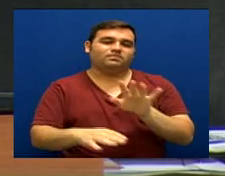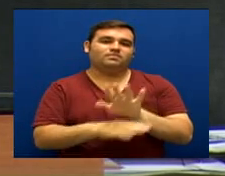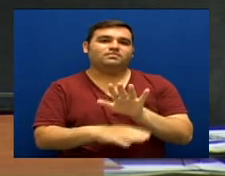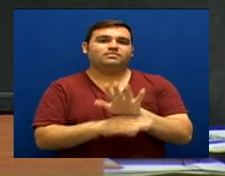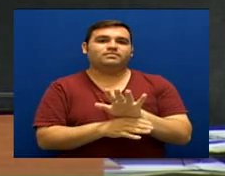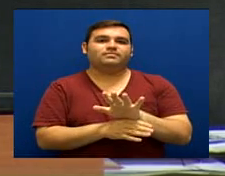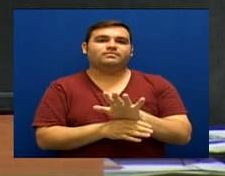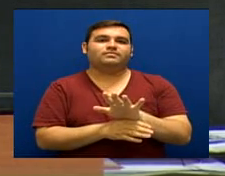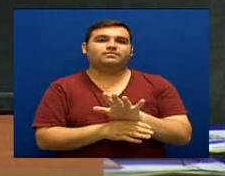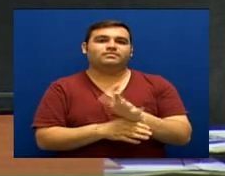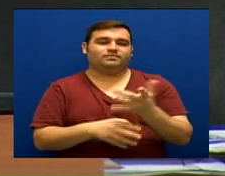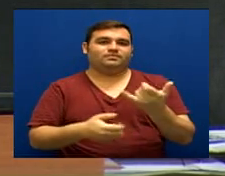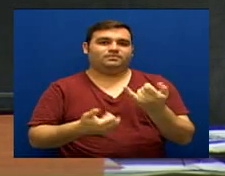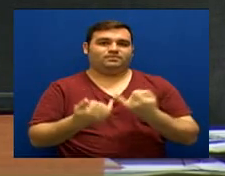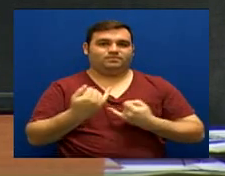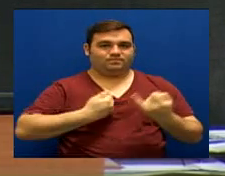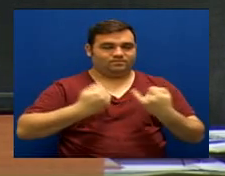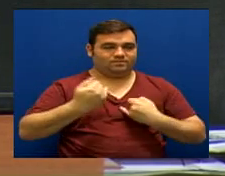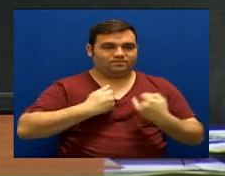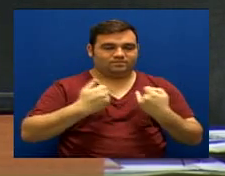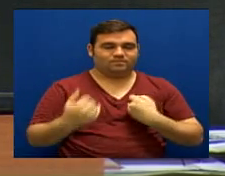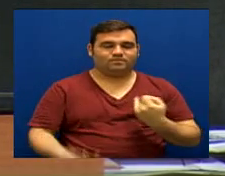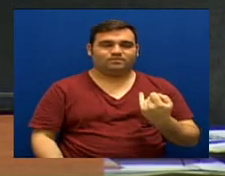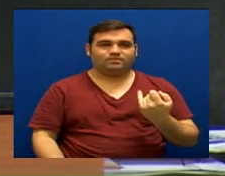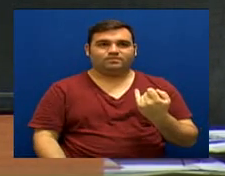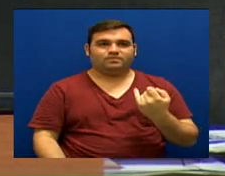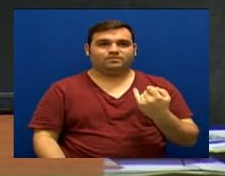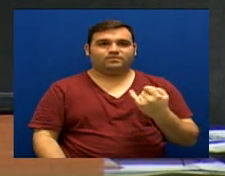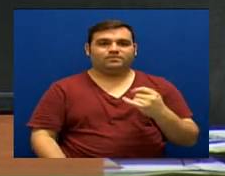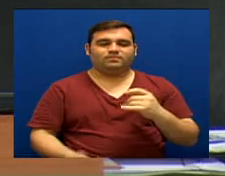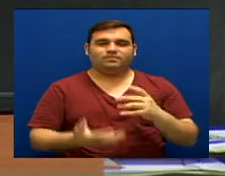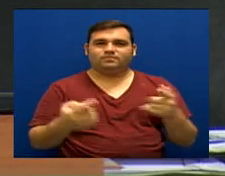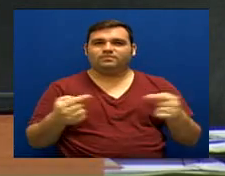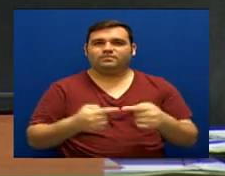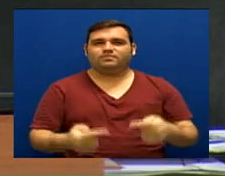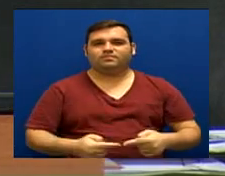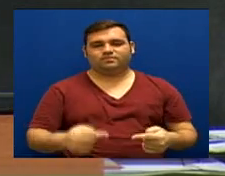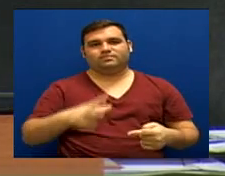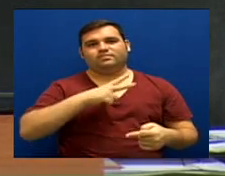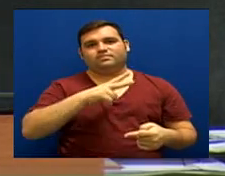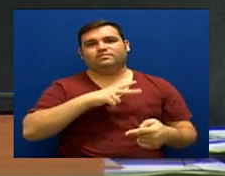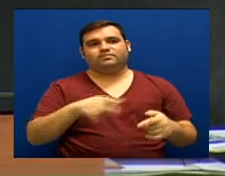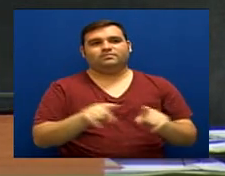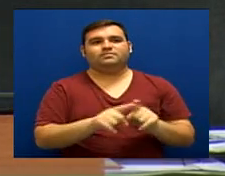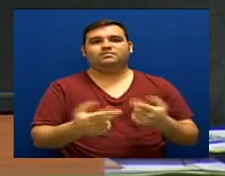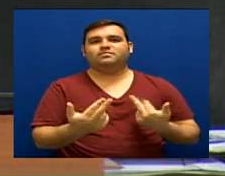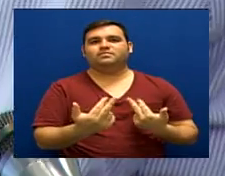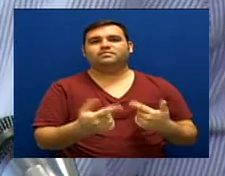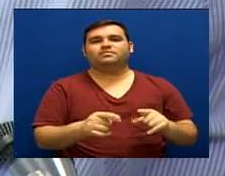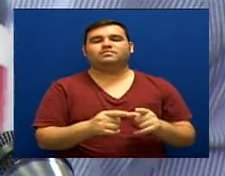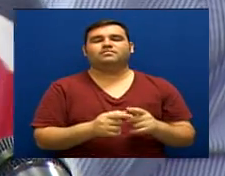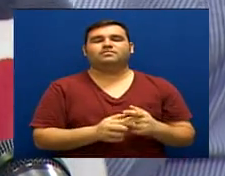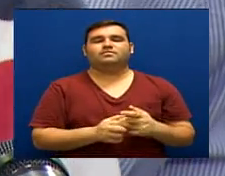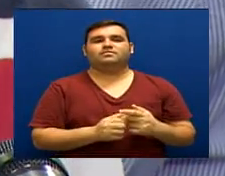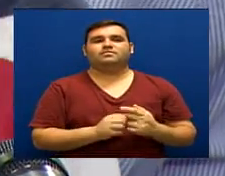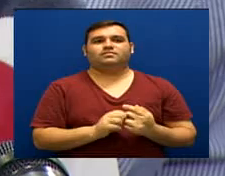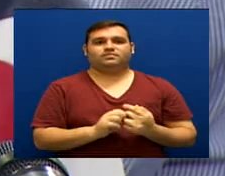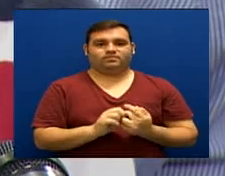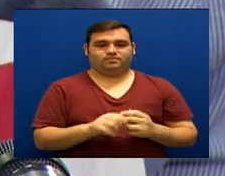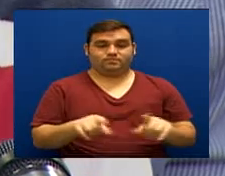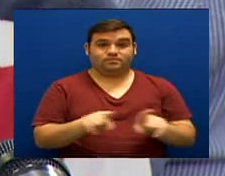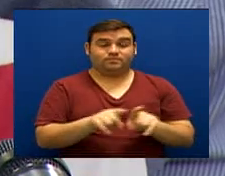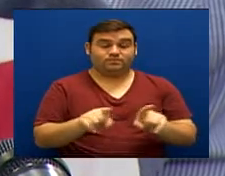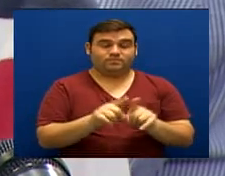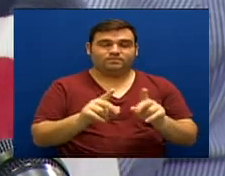muito com as informações que ele determine a iniciativa privada à qual também faço parte e tem uma visão